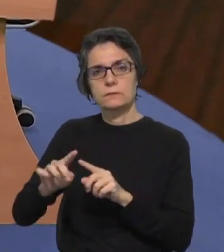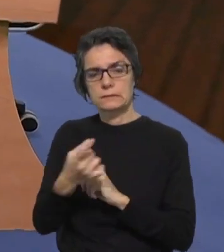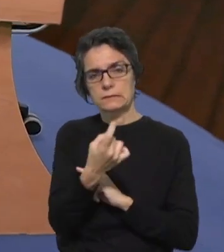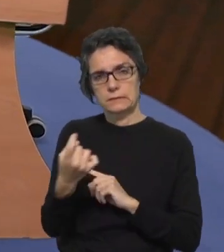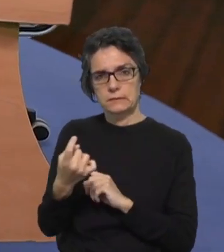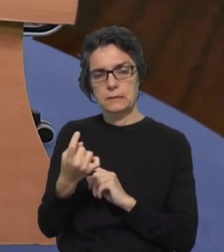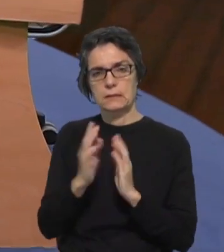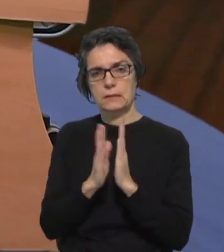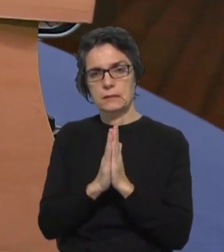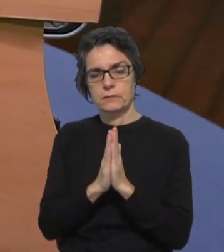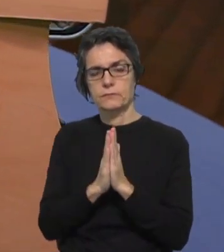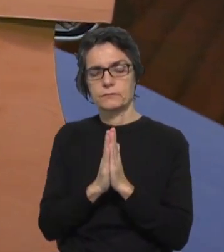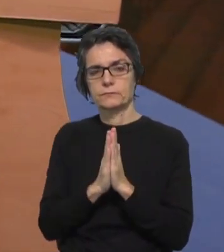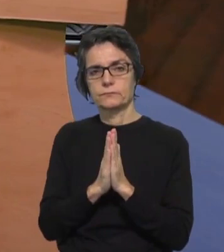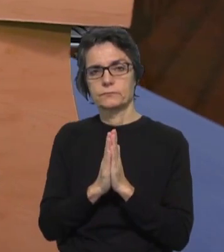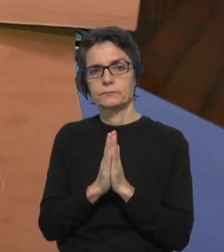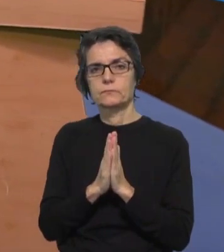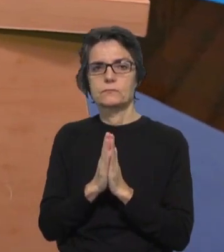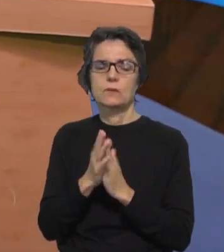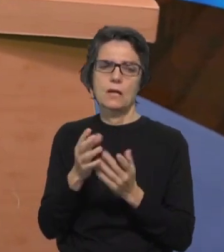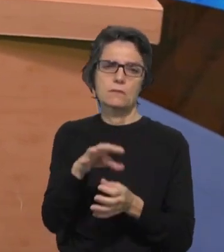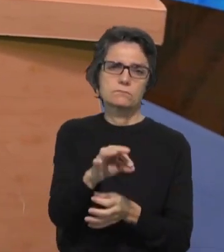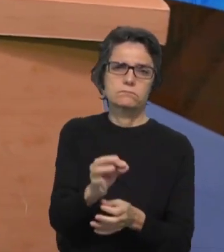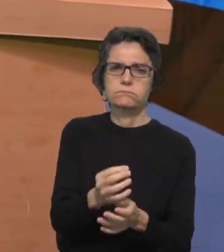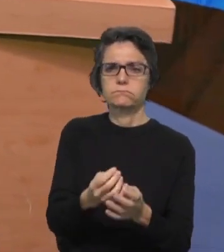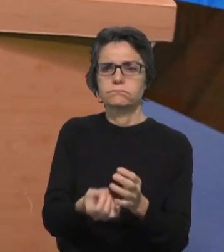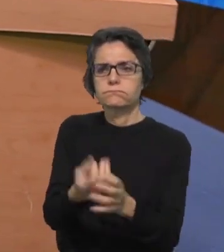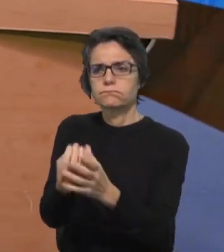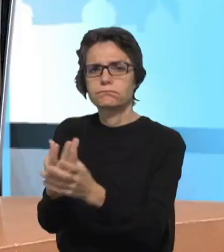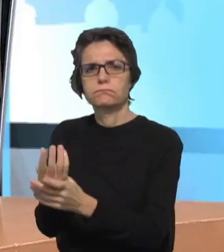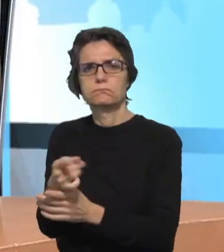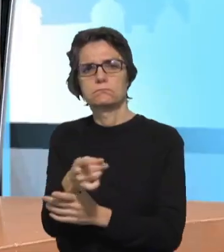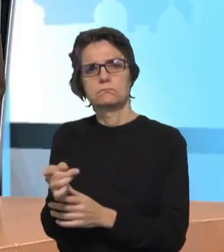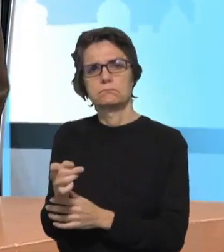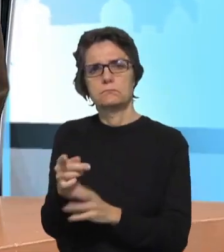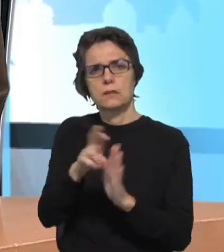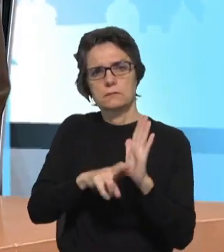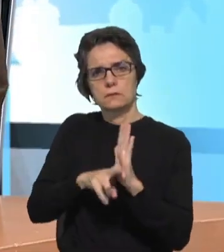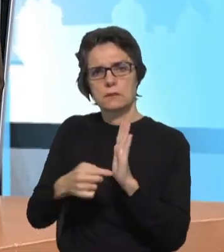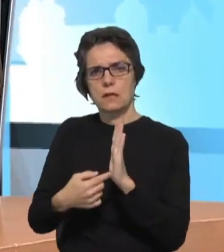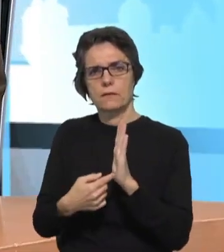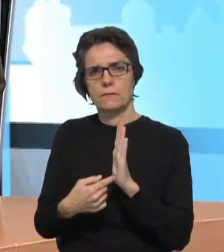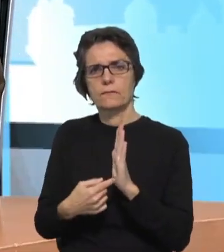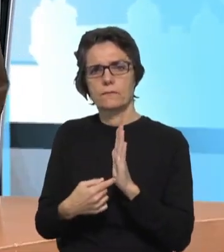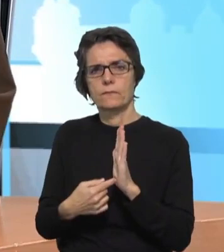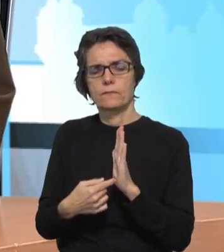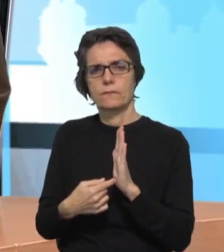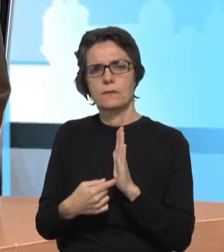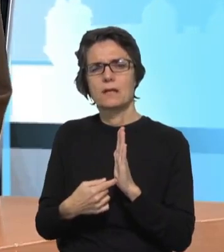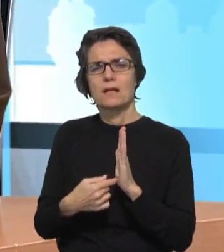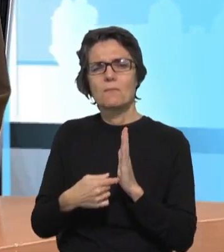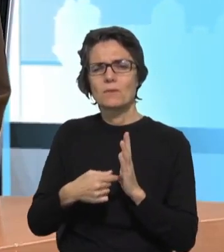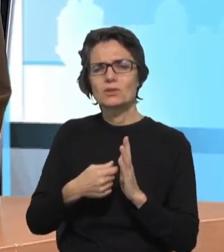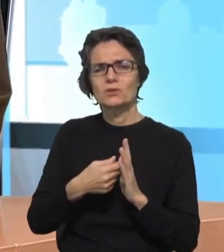e da sociedade, vão surgindo, enfim, fundadores e fundadoras que vão criando, de facto, essa forma de vida. E, portanto, são centenas